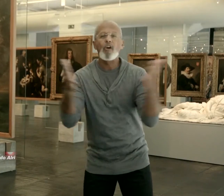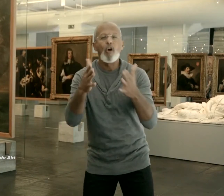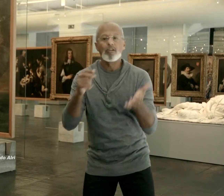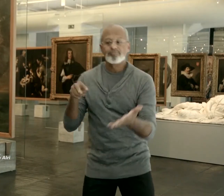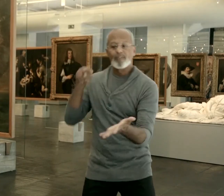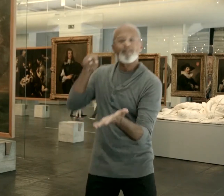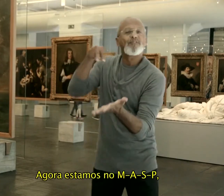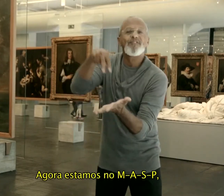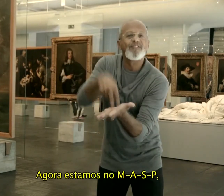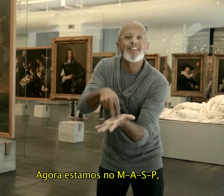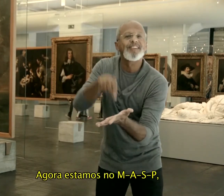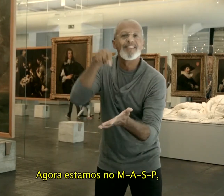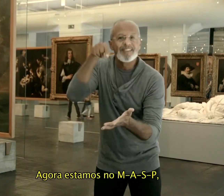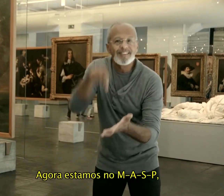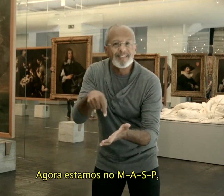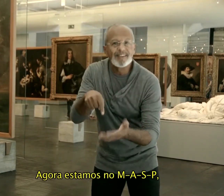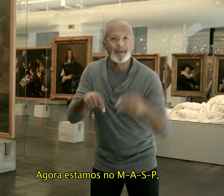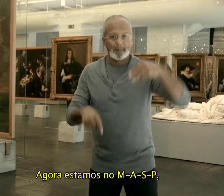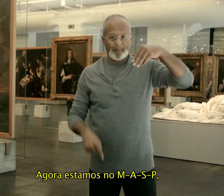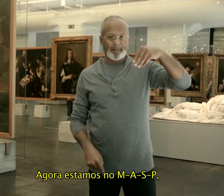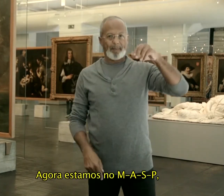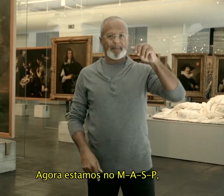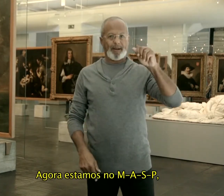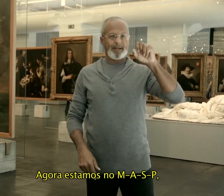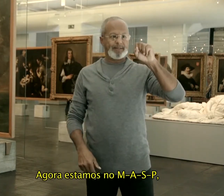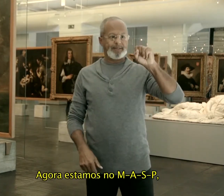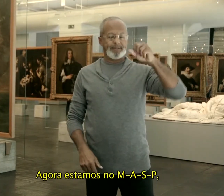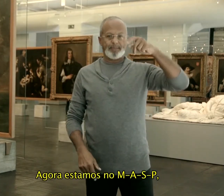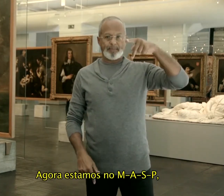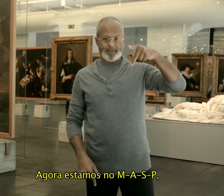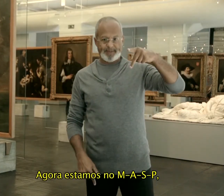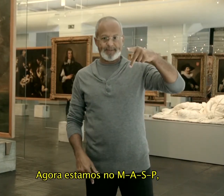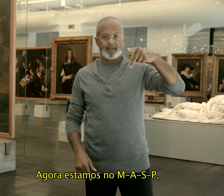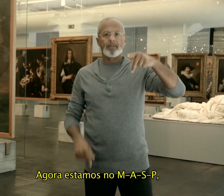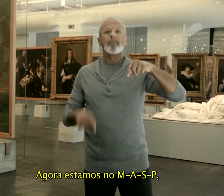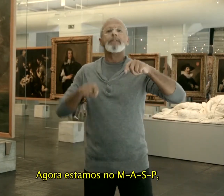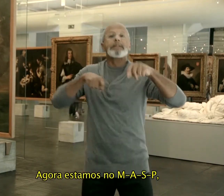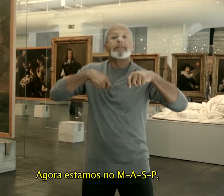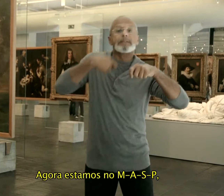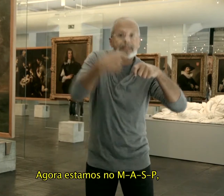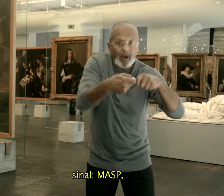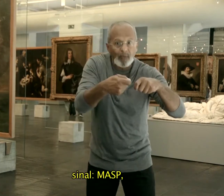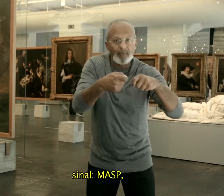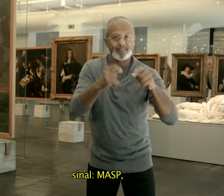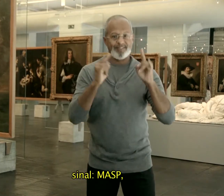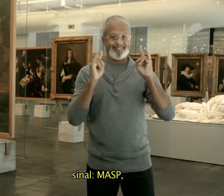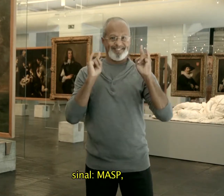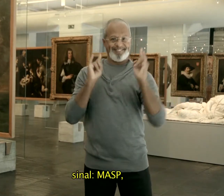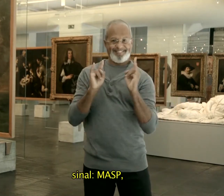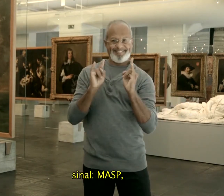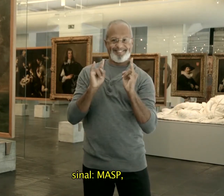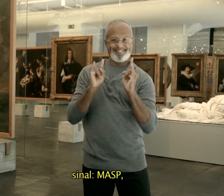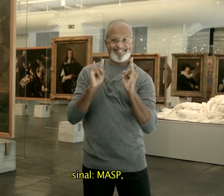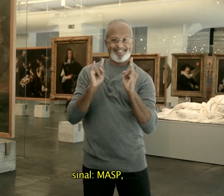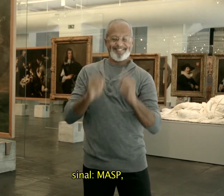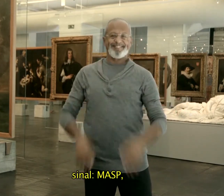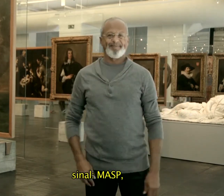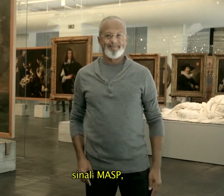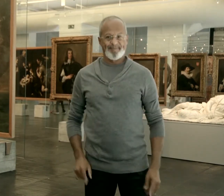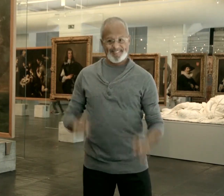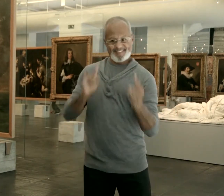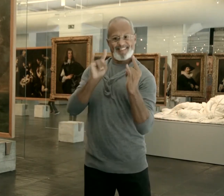A gente tem mais Facilidade De ter estratégias De como Adaptar Essa tradução Mas